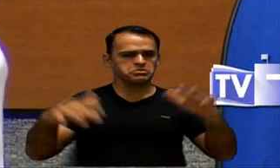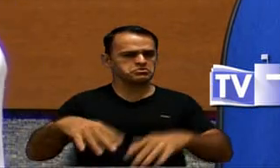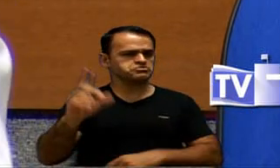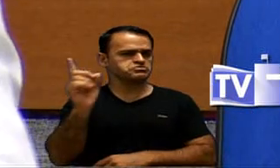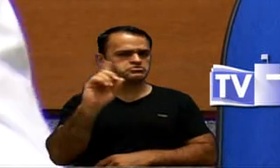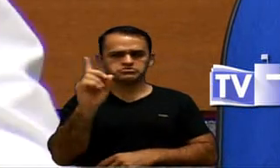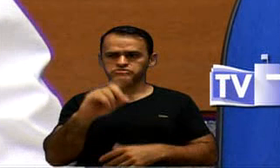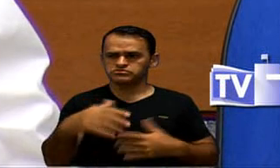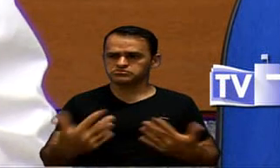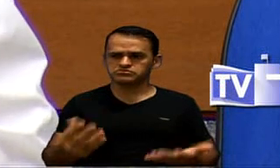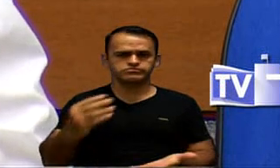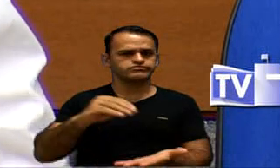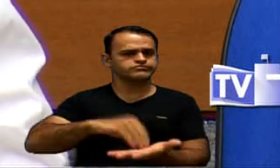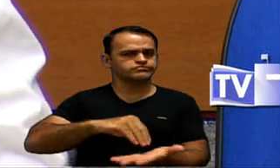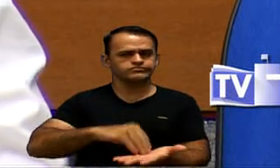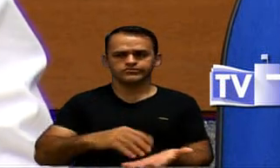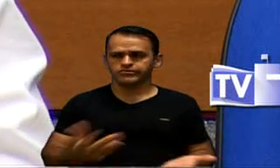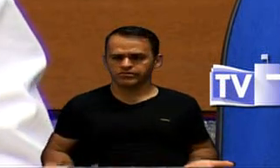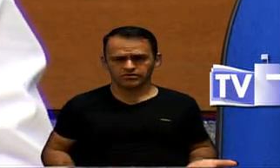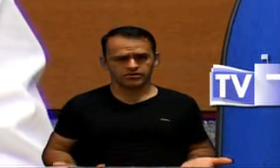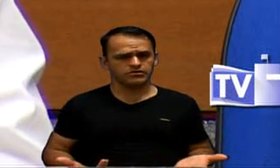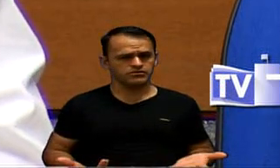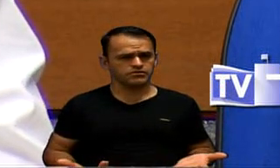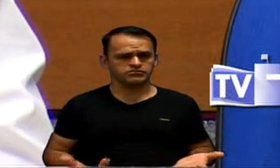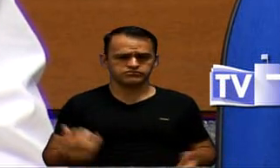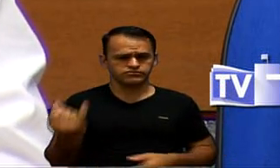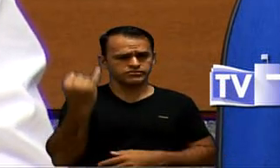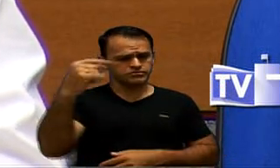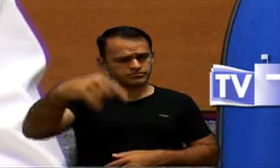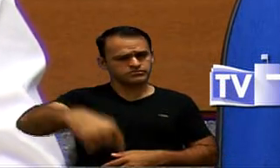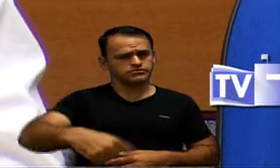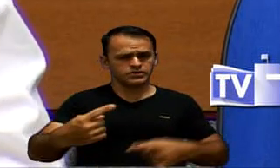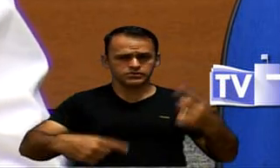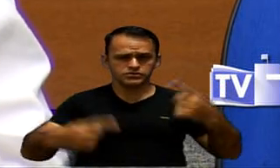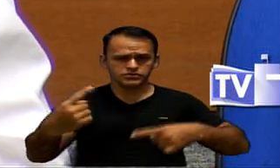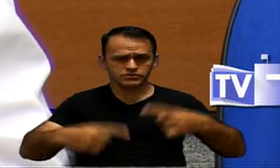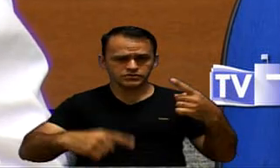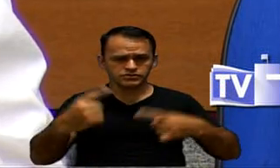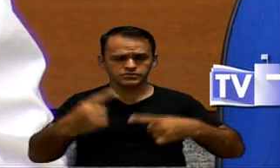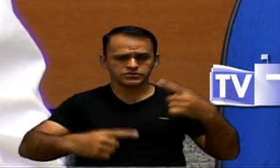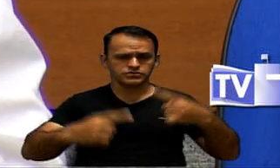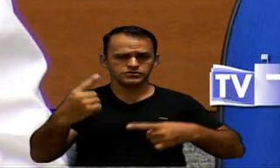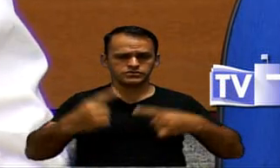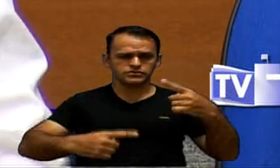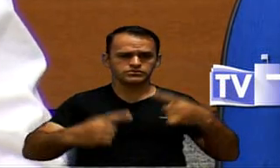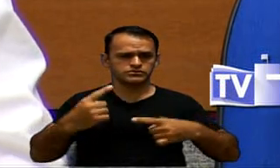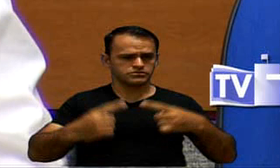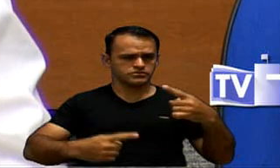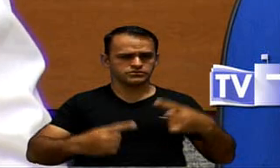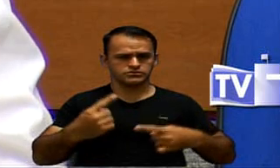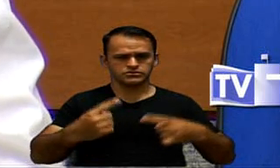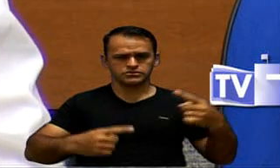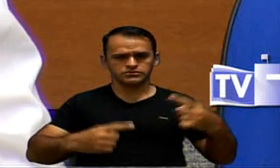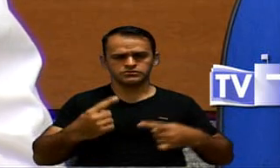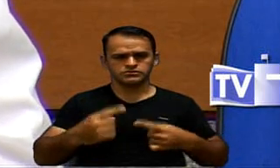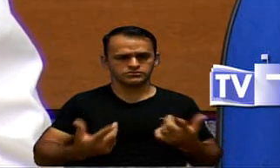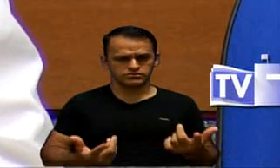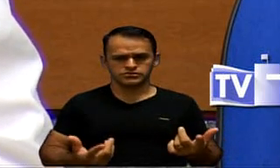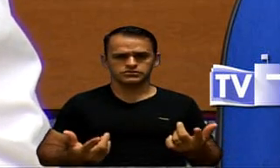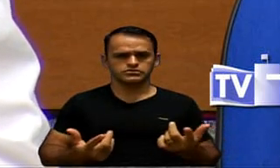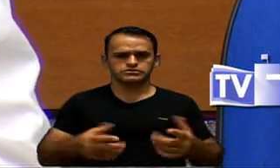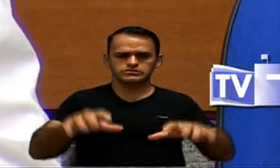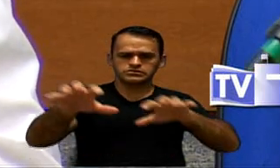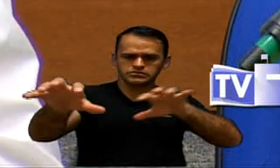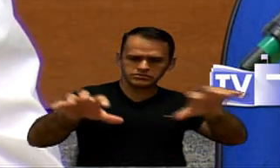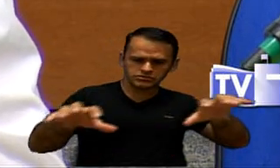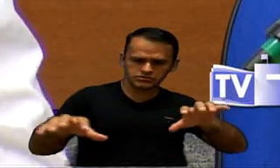participar dessa audiência pública tão importante, que é discutir, né, sobre a rede de apoio às